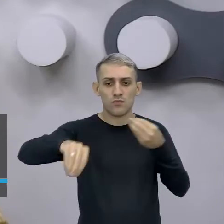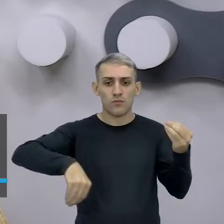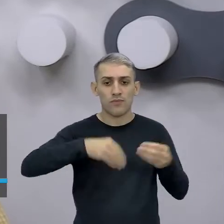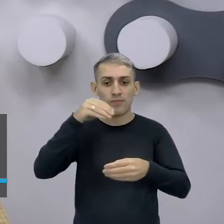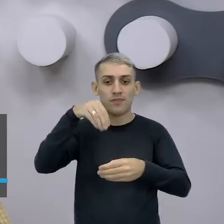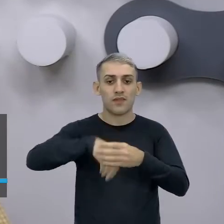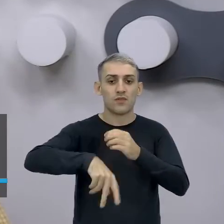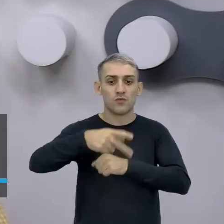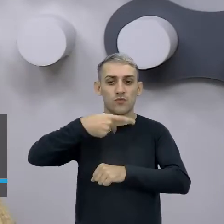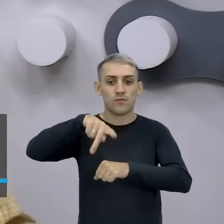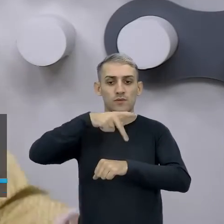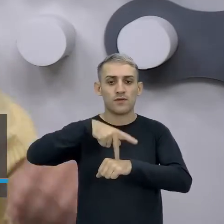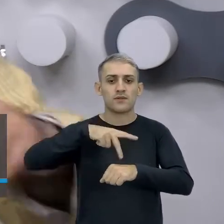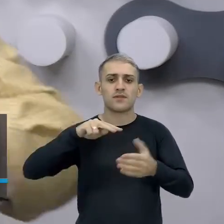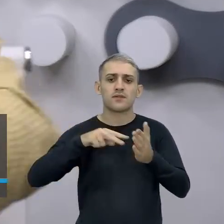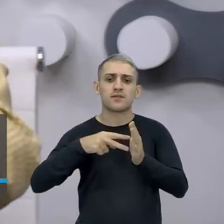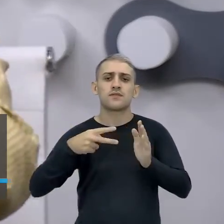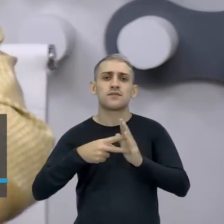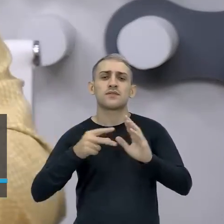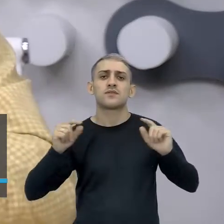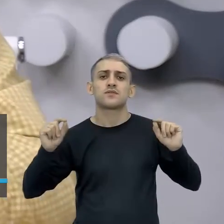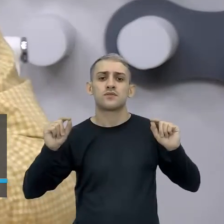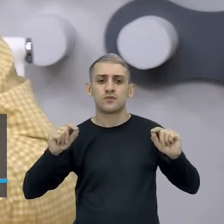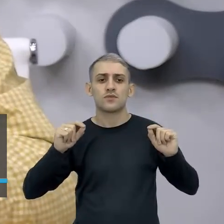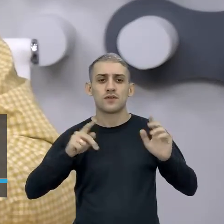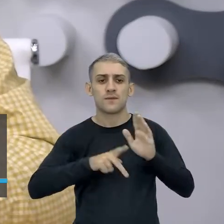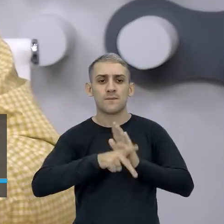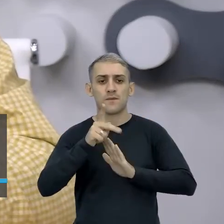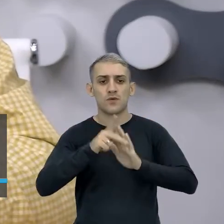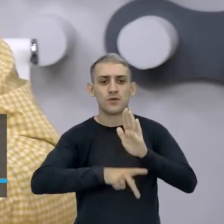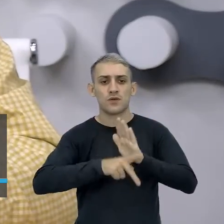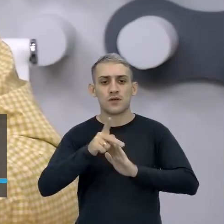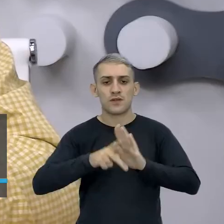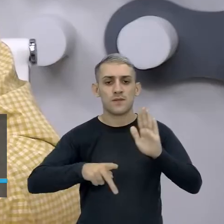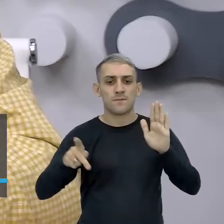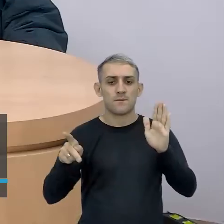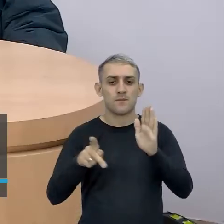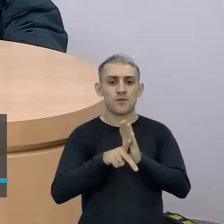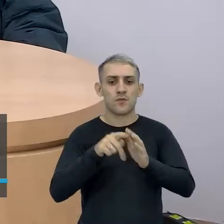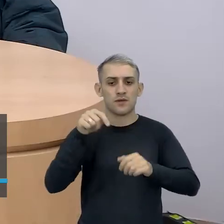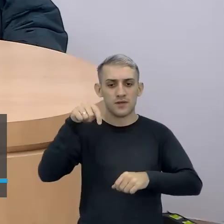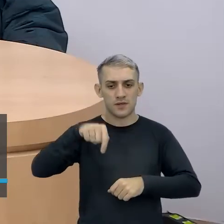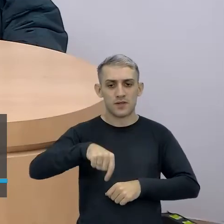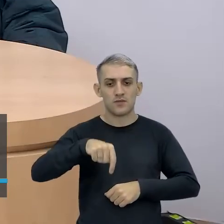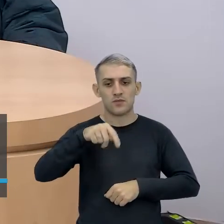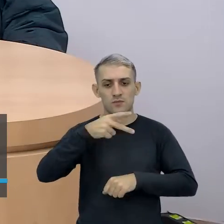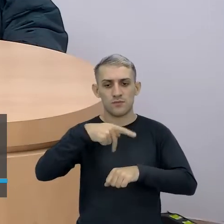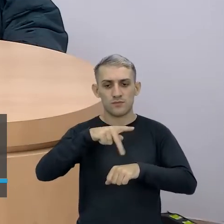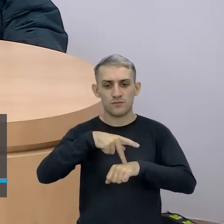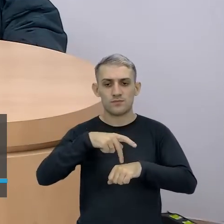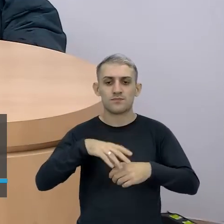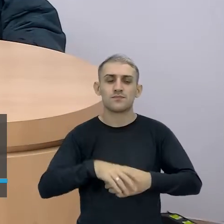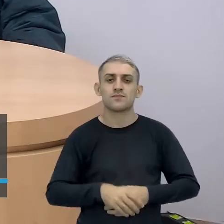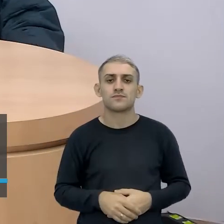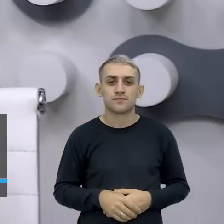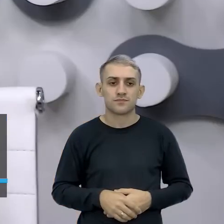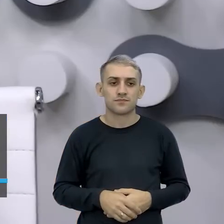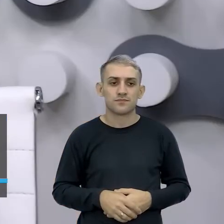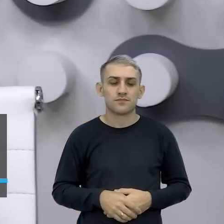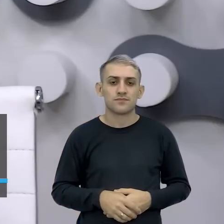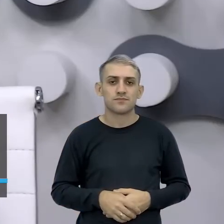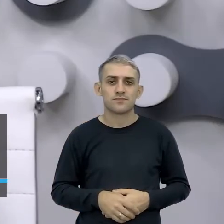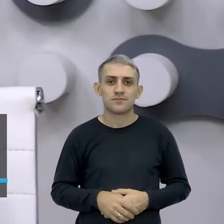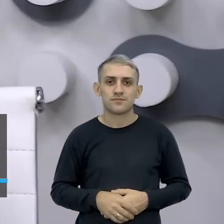país. O que significa um projeto de reindustrialização do país. Gente, não